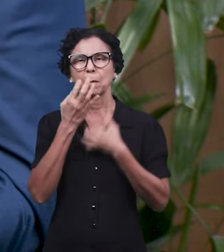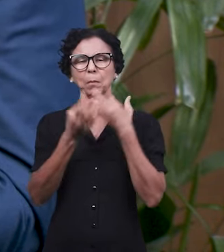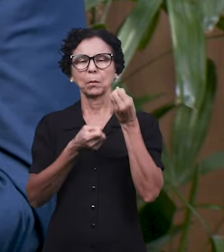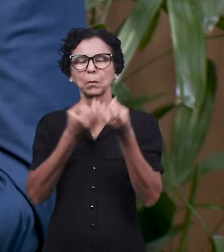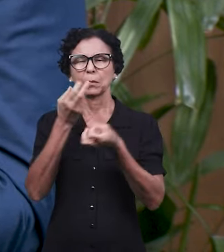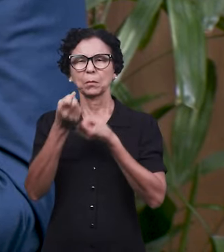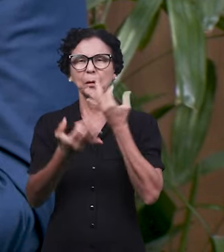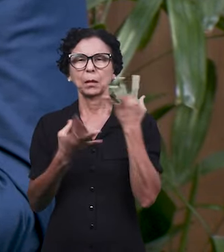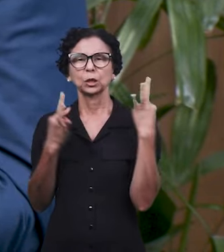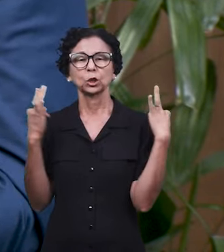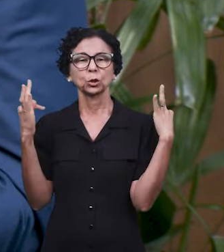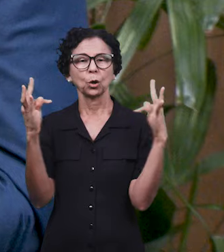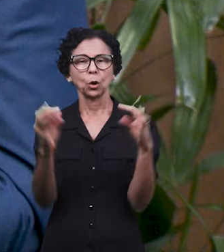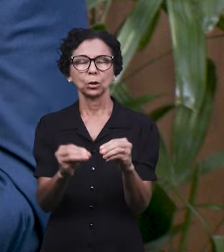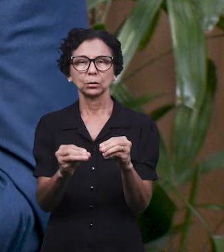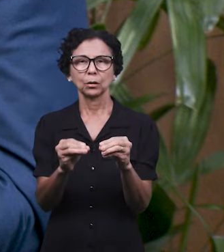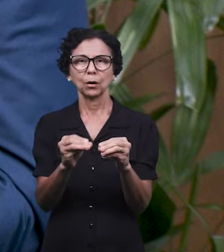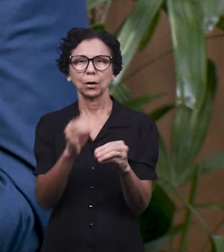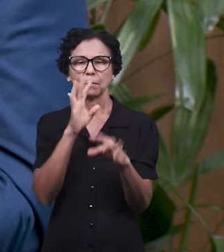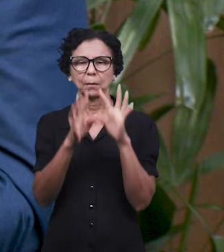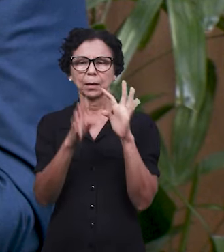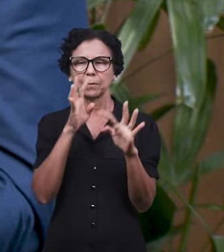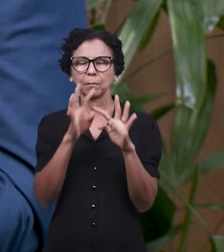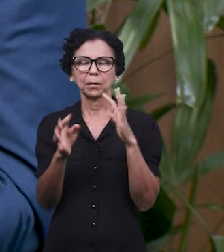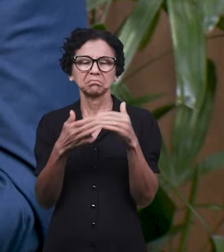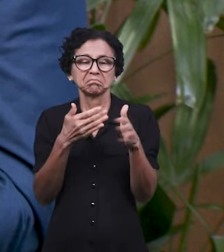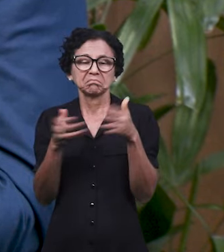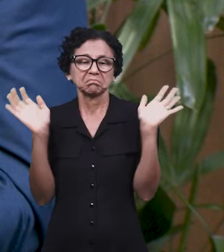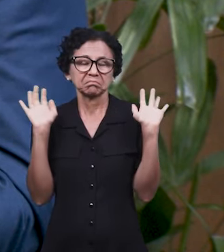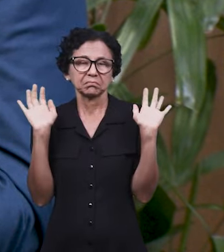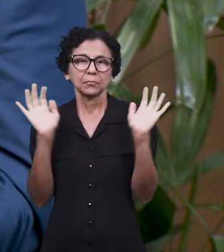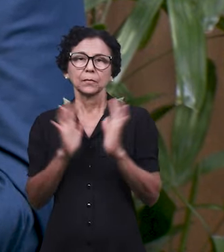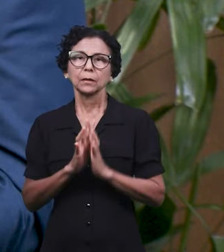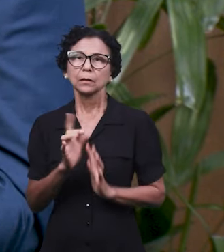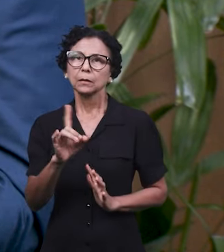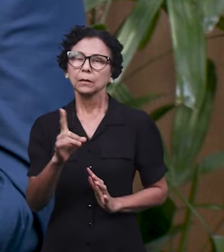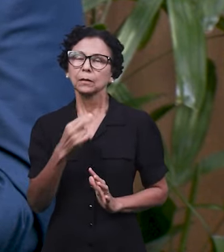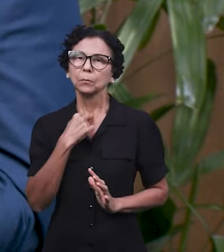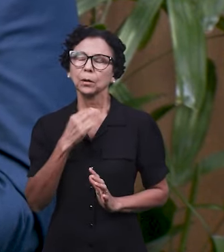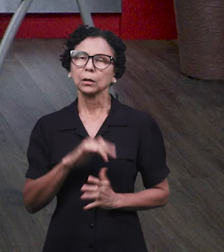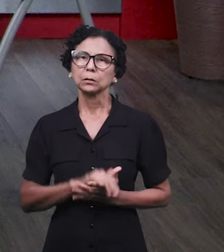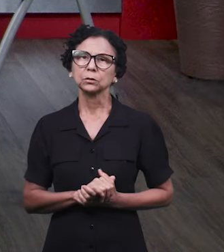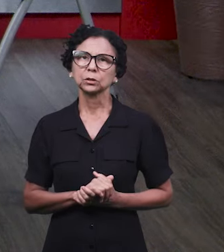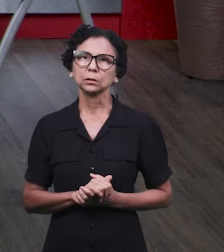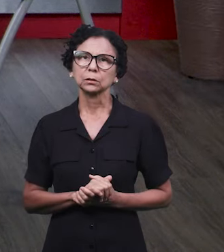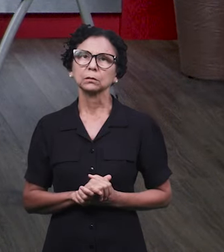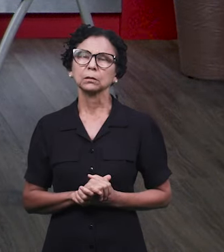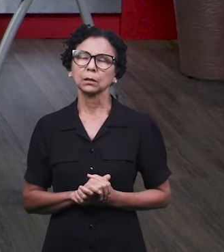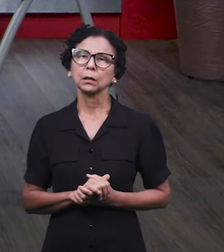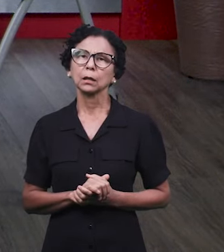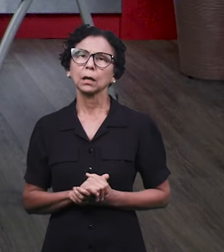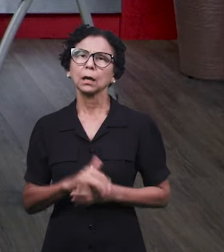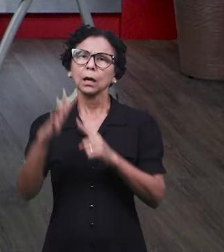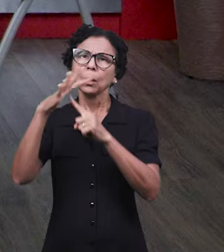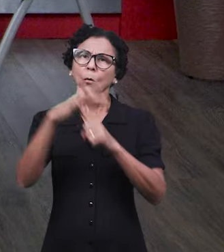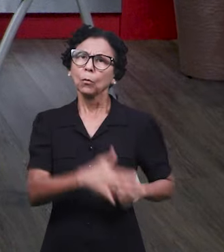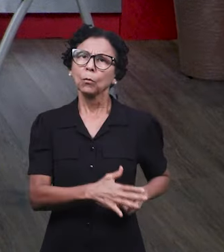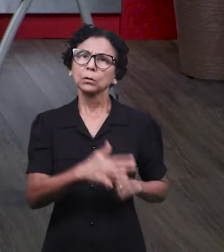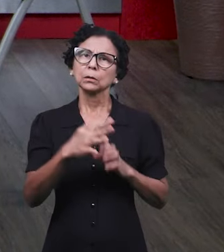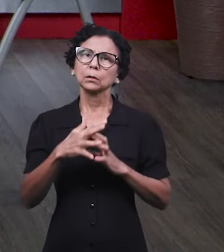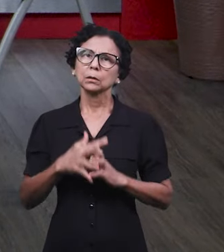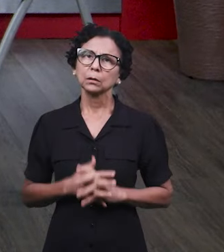D Luana porque ali também pode acontecer ali uma responsabilização por um crime praticado contra honra exatamente